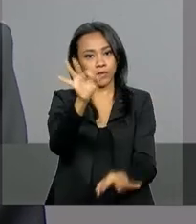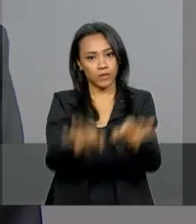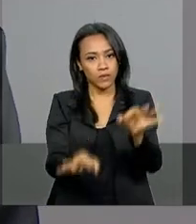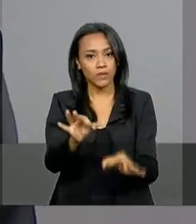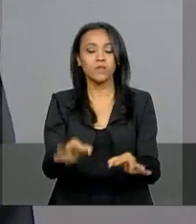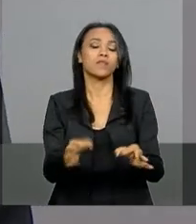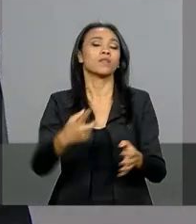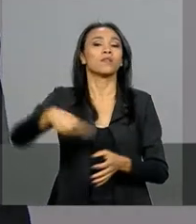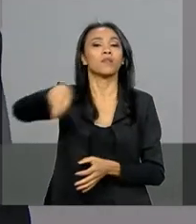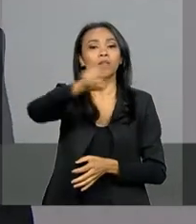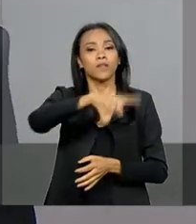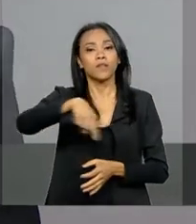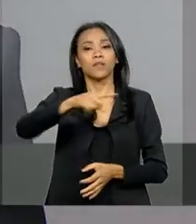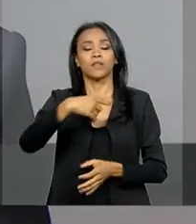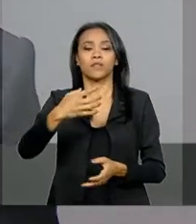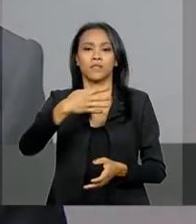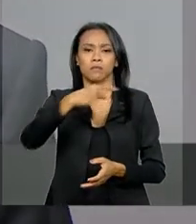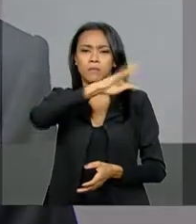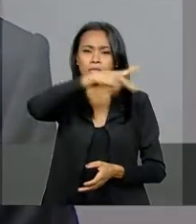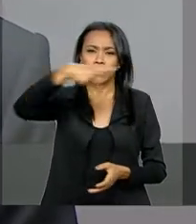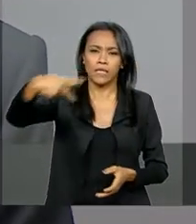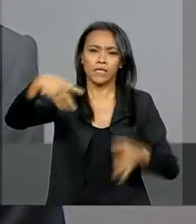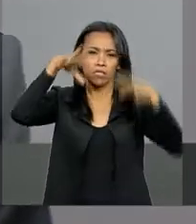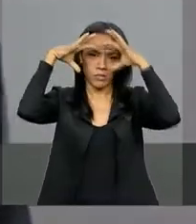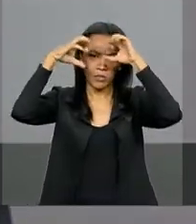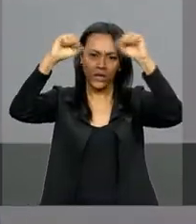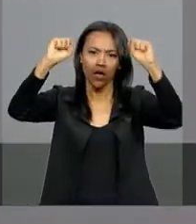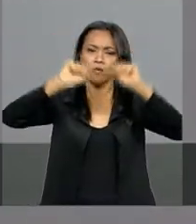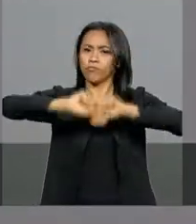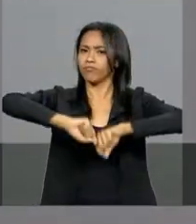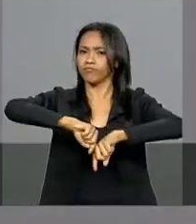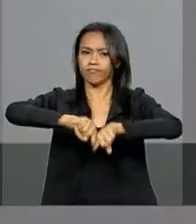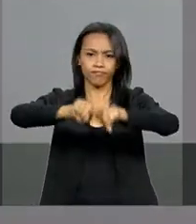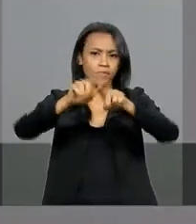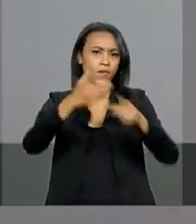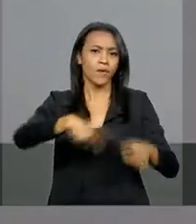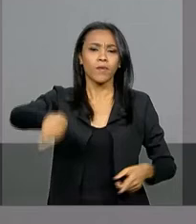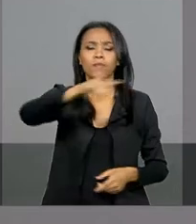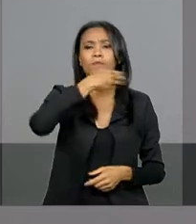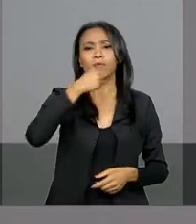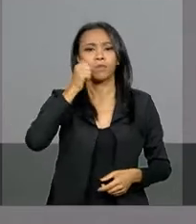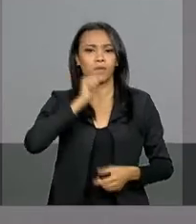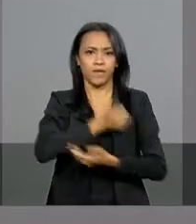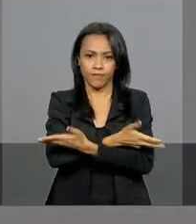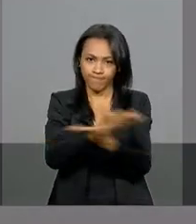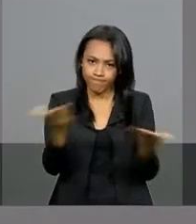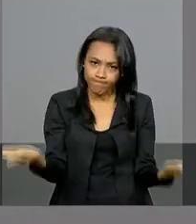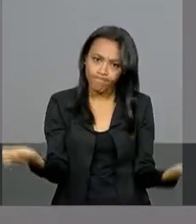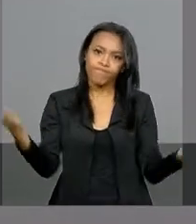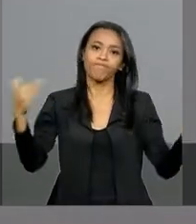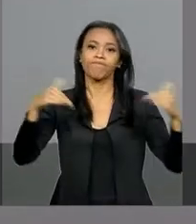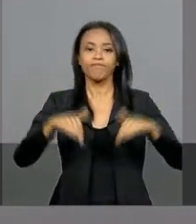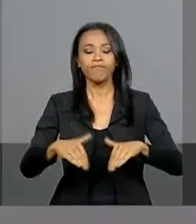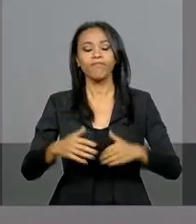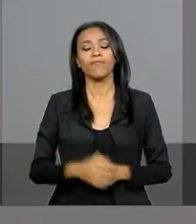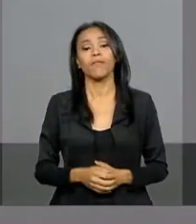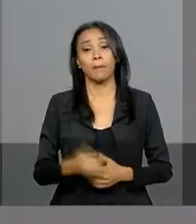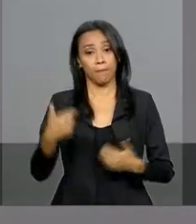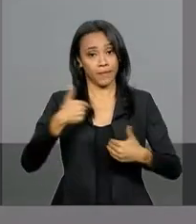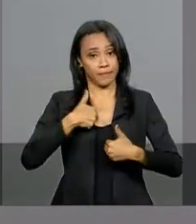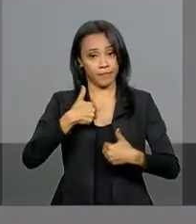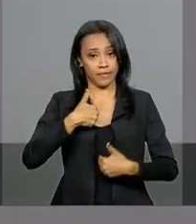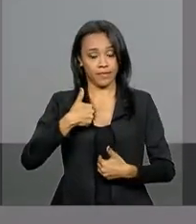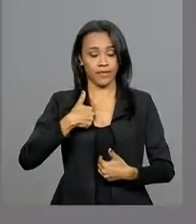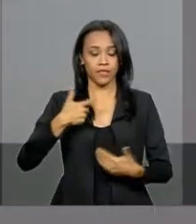seus presidentes de tribunais senhoras e senhores pra mim é altamente significativo